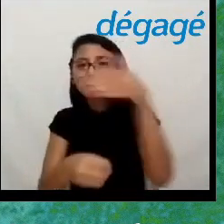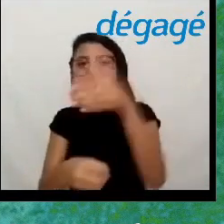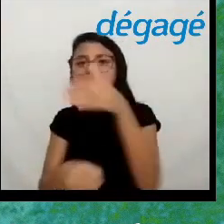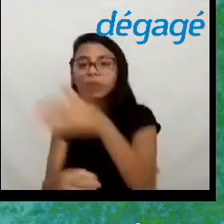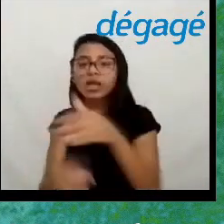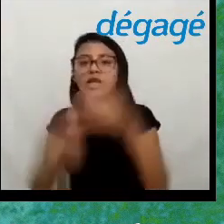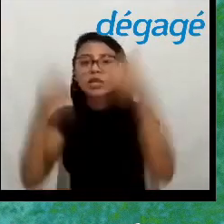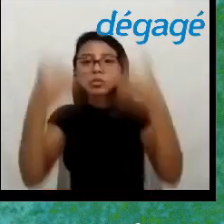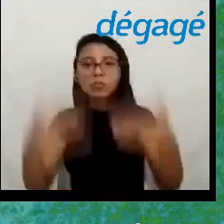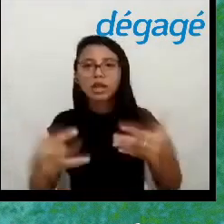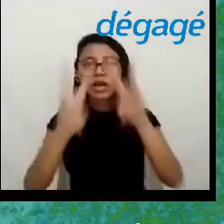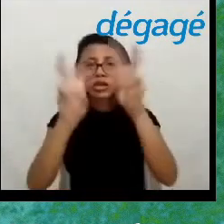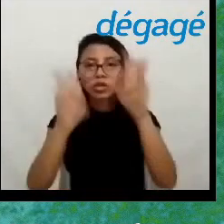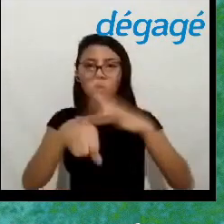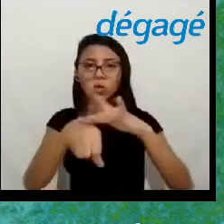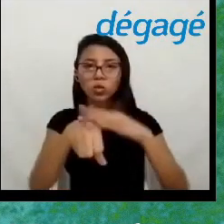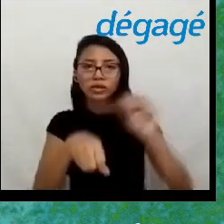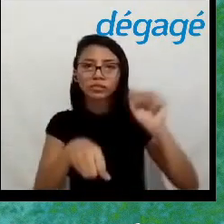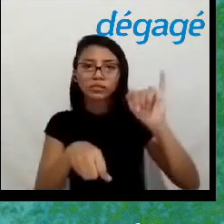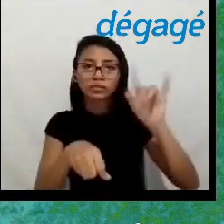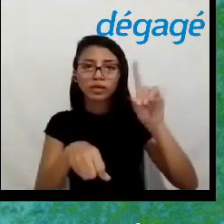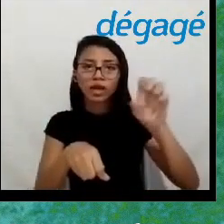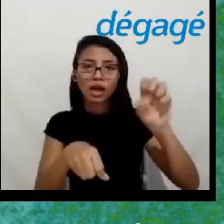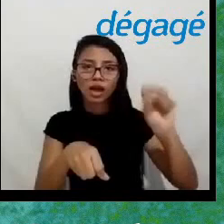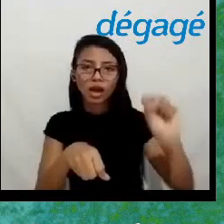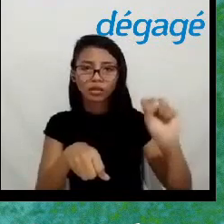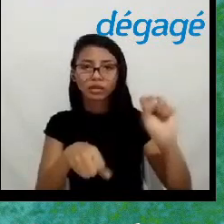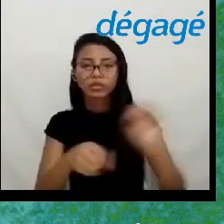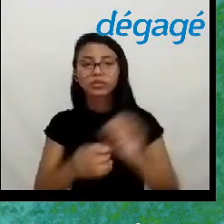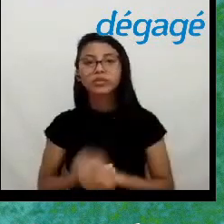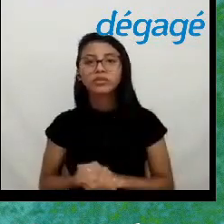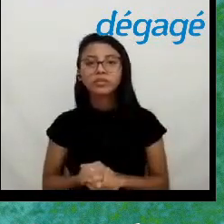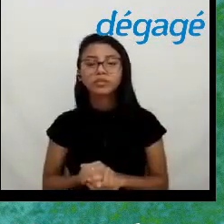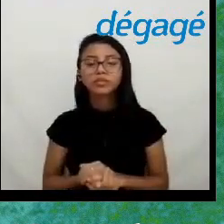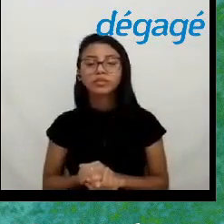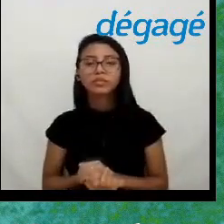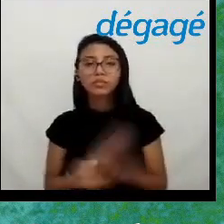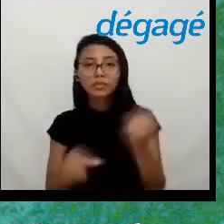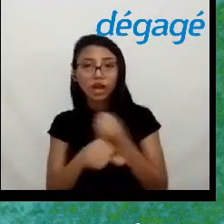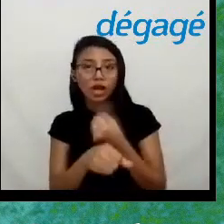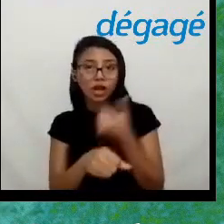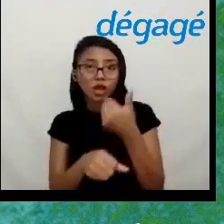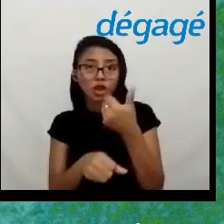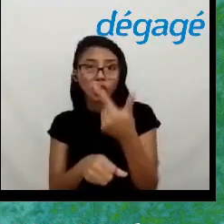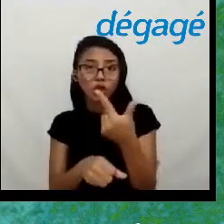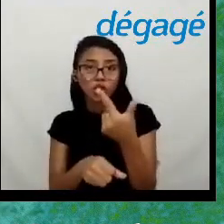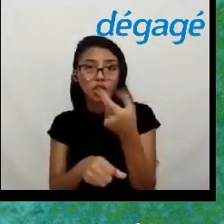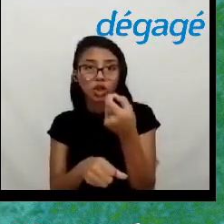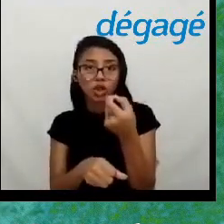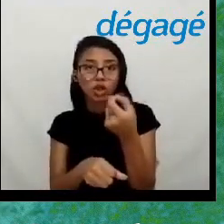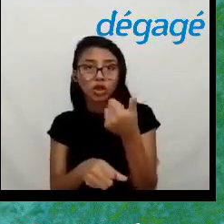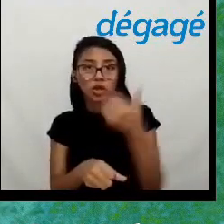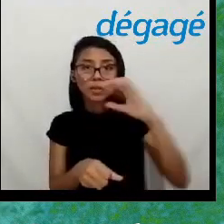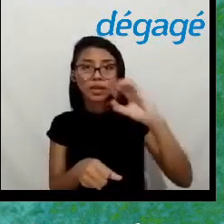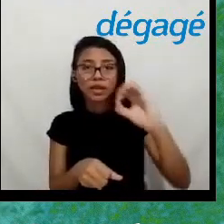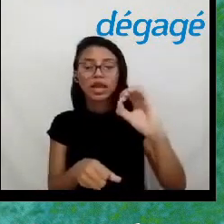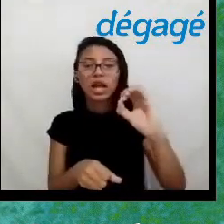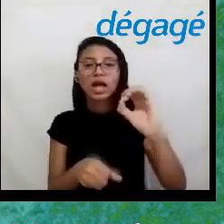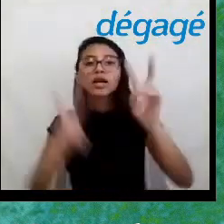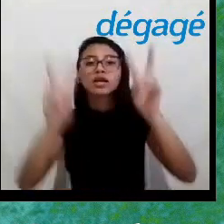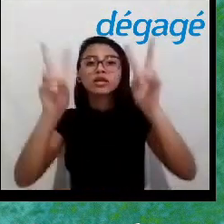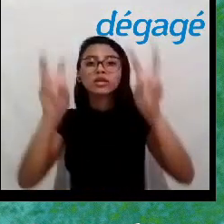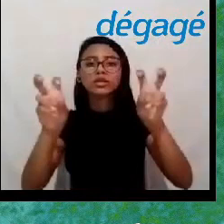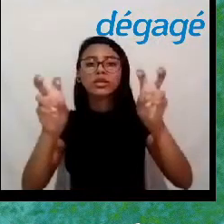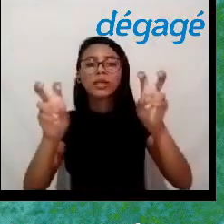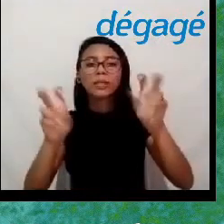2010, iniciamos o projeto Amazonas, que partia de uma metáfora do mito das Amazonas, que as